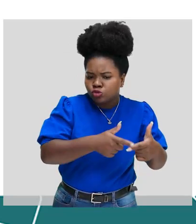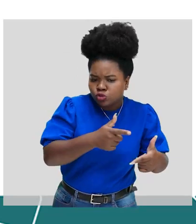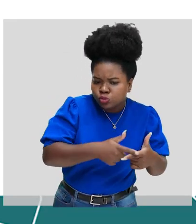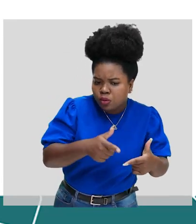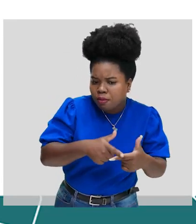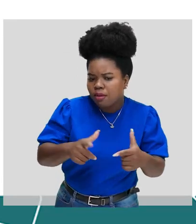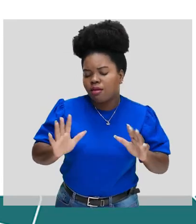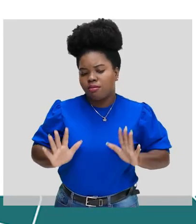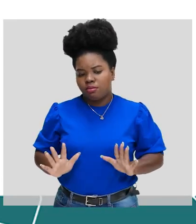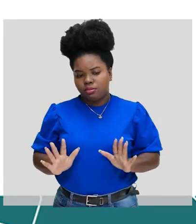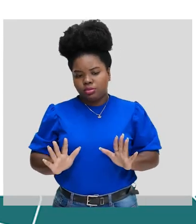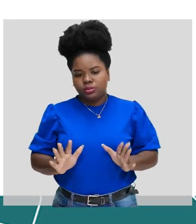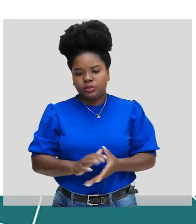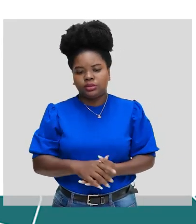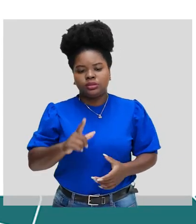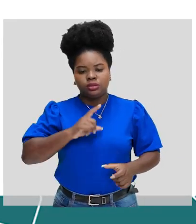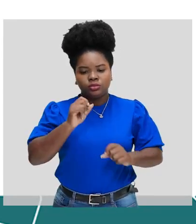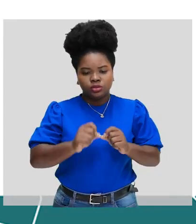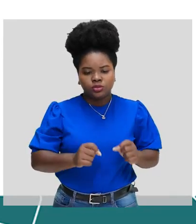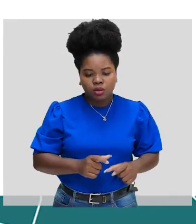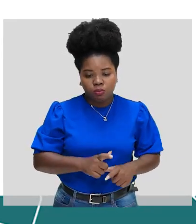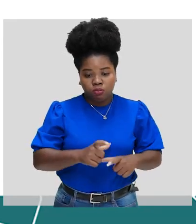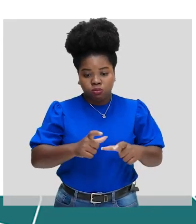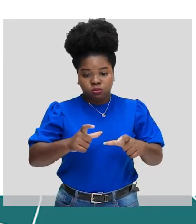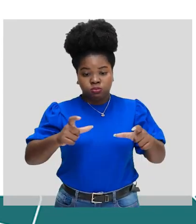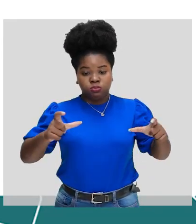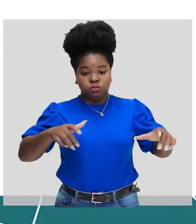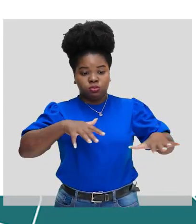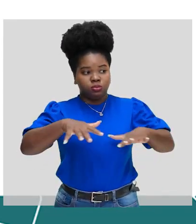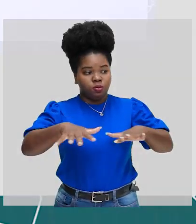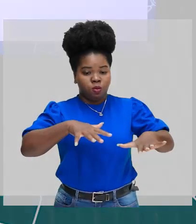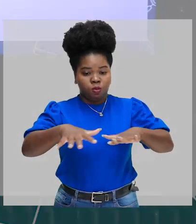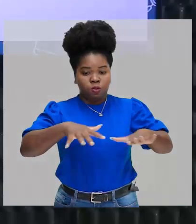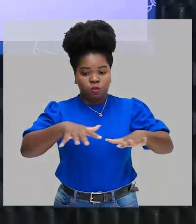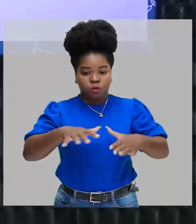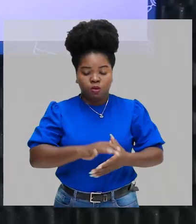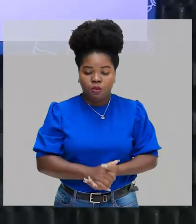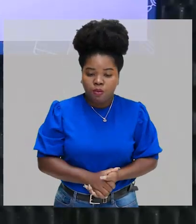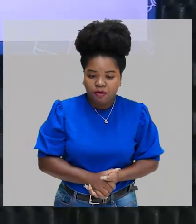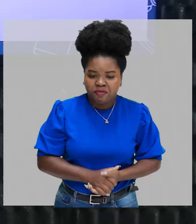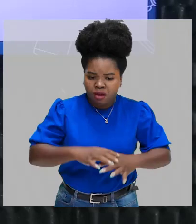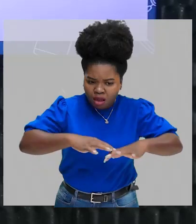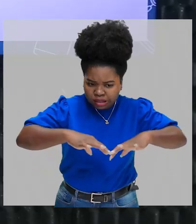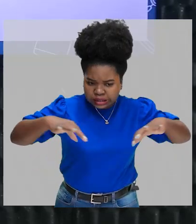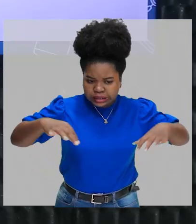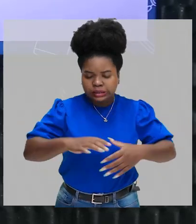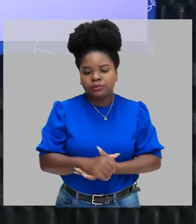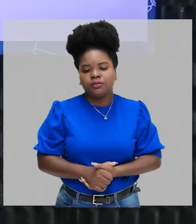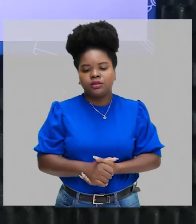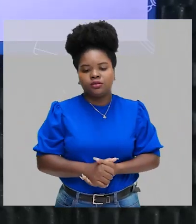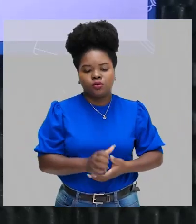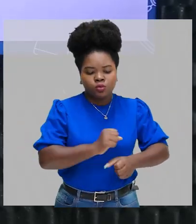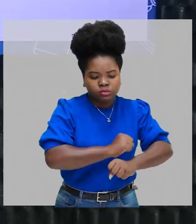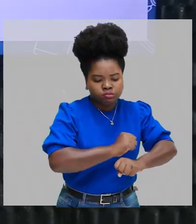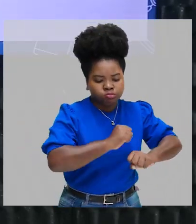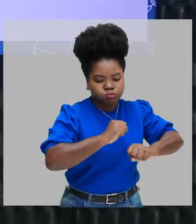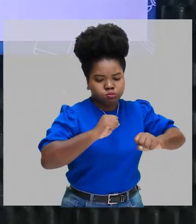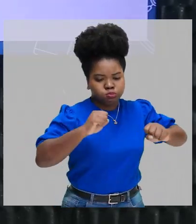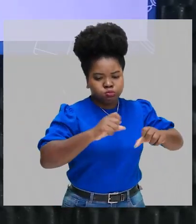Crescimento de movimentos separatistas. Devido a esse aumento, né, do